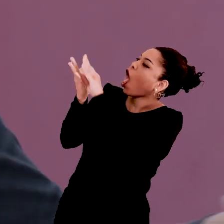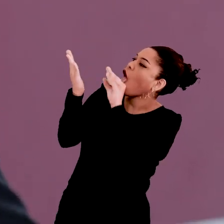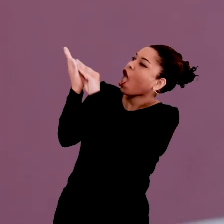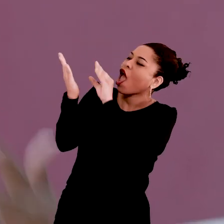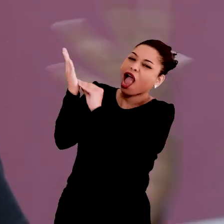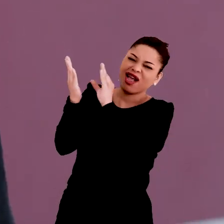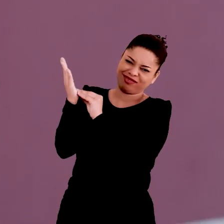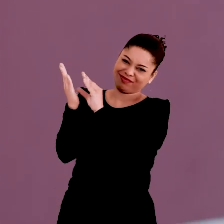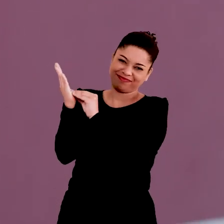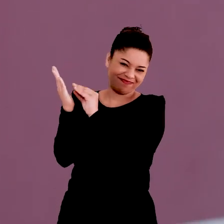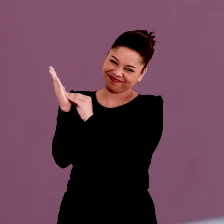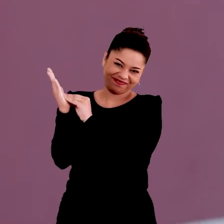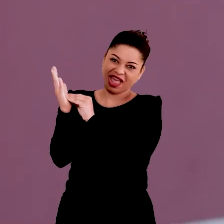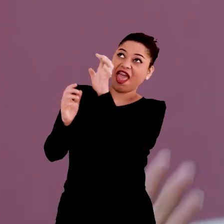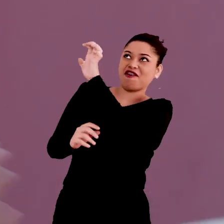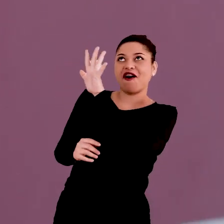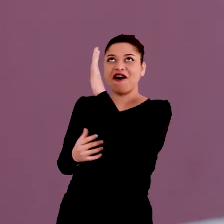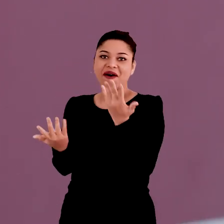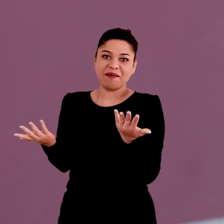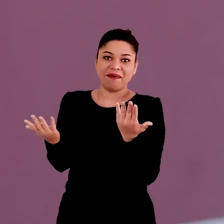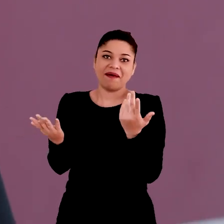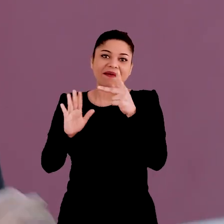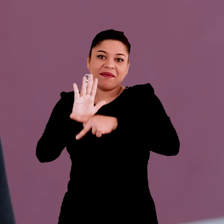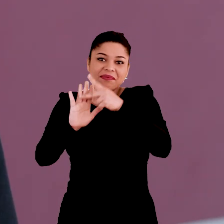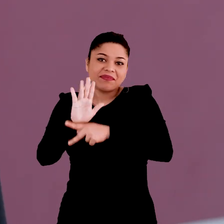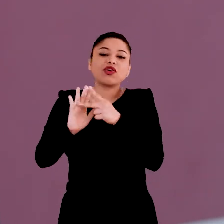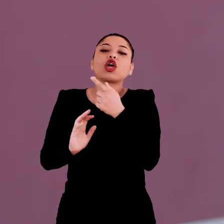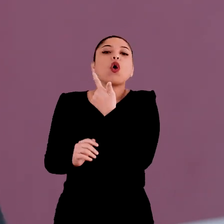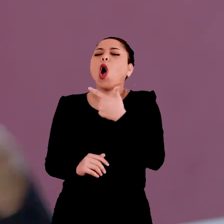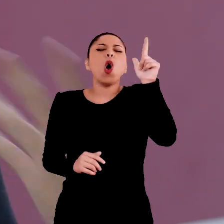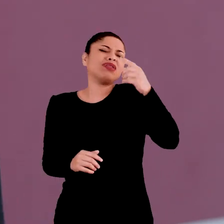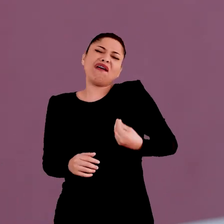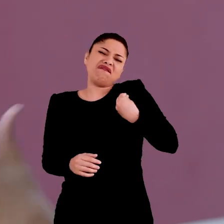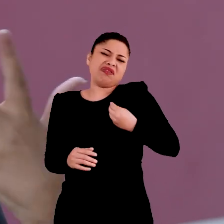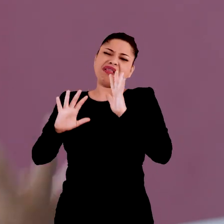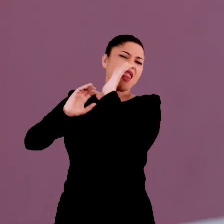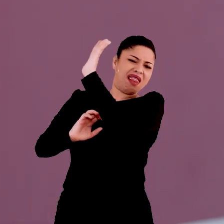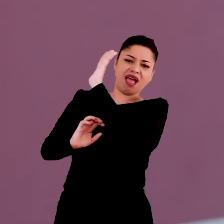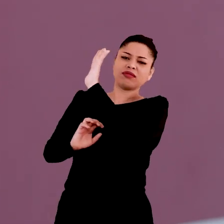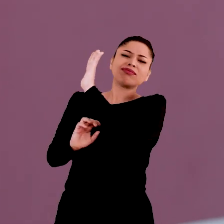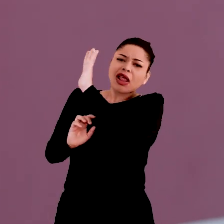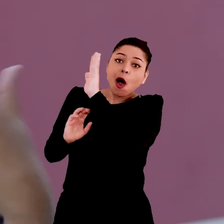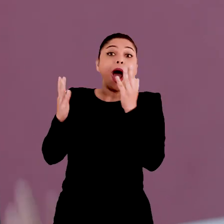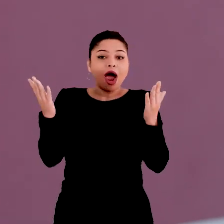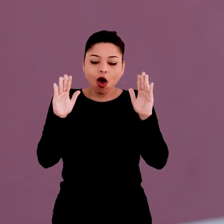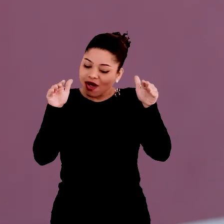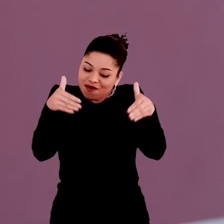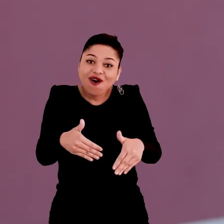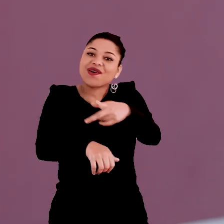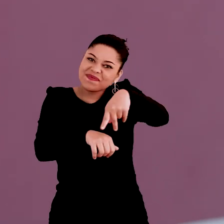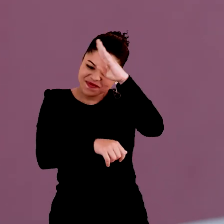projetos com outra realidade. E vocês vão observar que os projetos que foram selecionados, que foram premiados, eles trazem